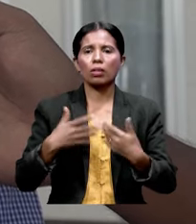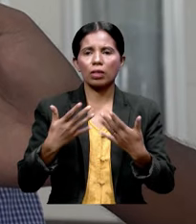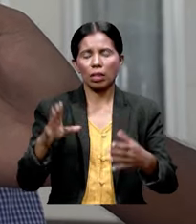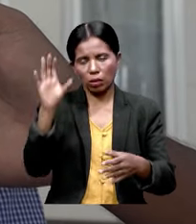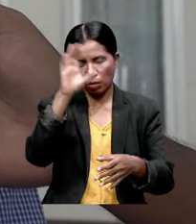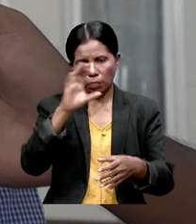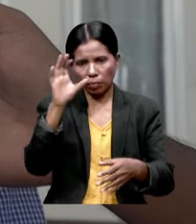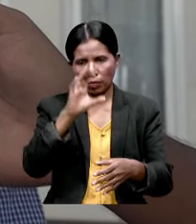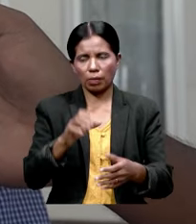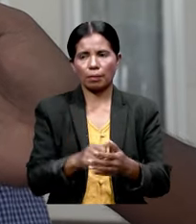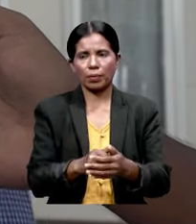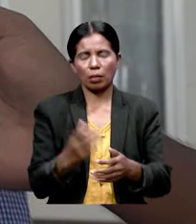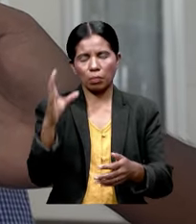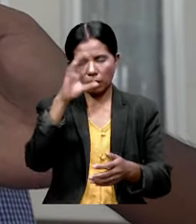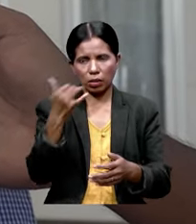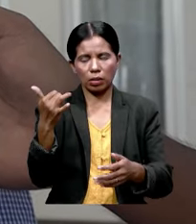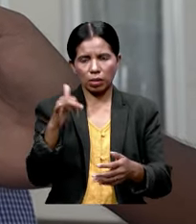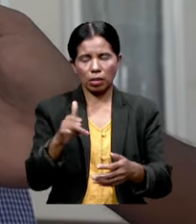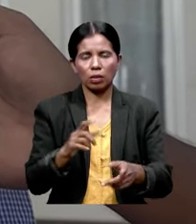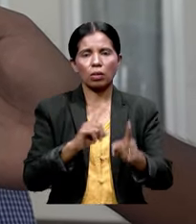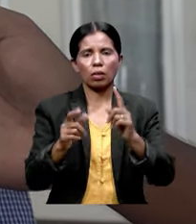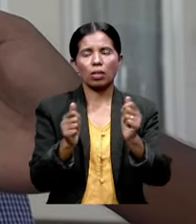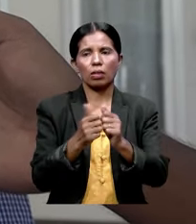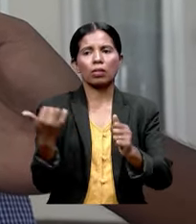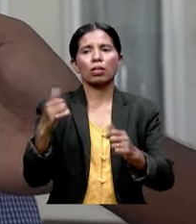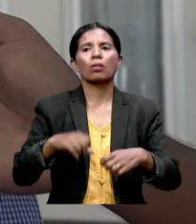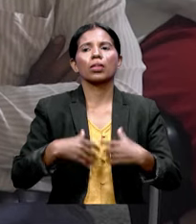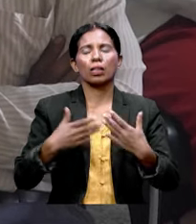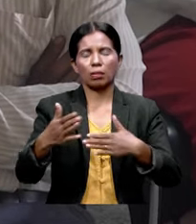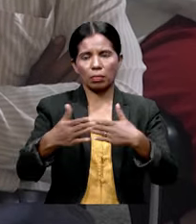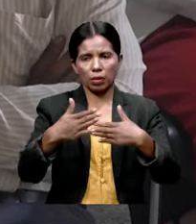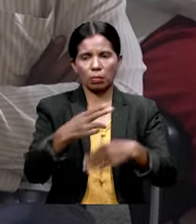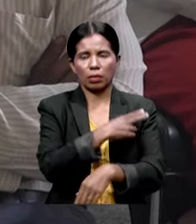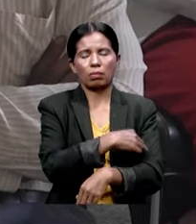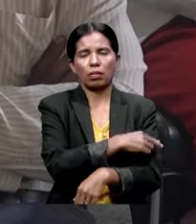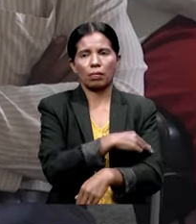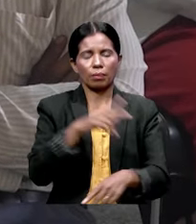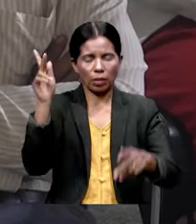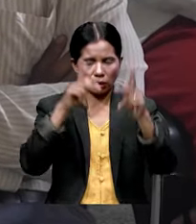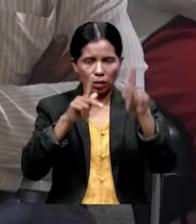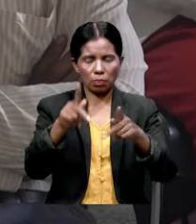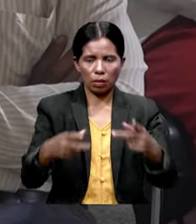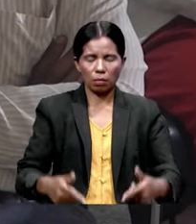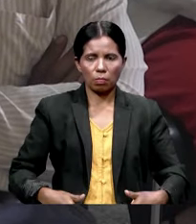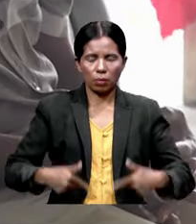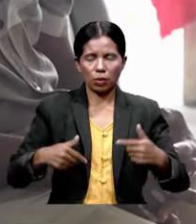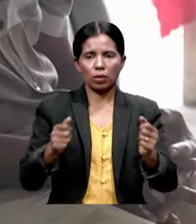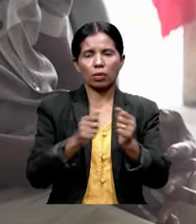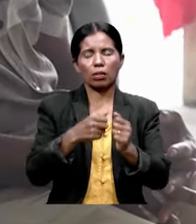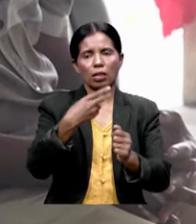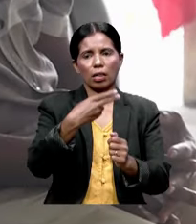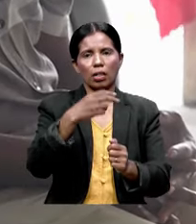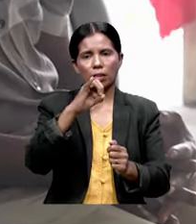buka atu abuka sira atu aproxima sira o ensama maka que vese ba tratamento. Total caso é memórias ho HIV sida nebe